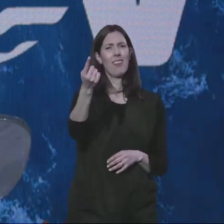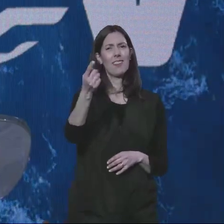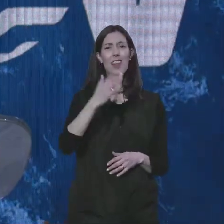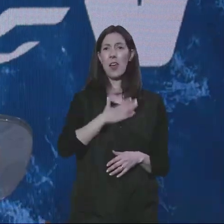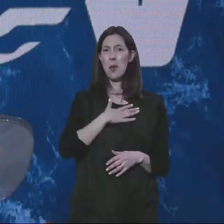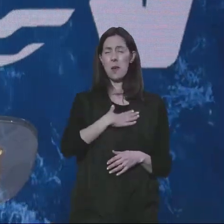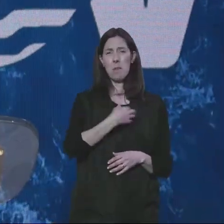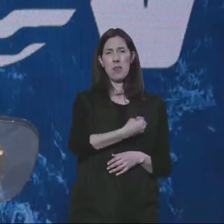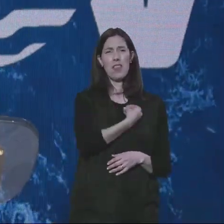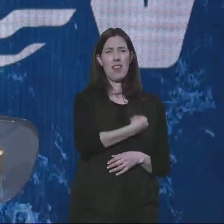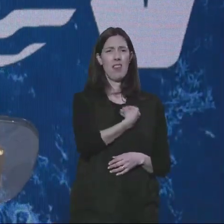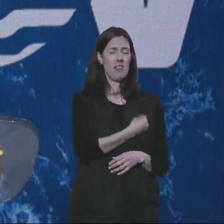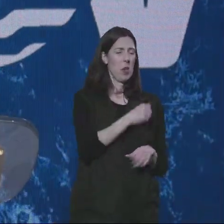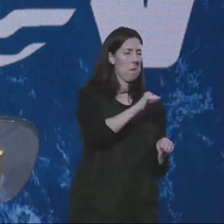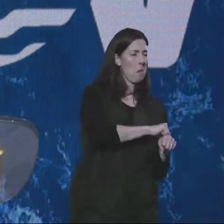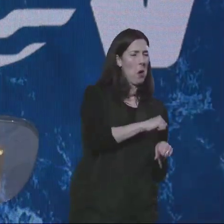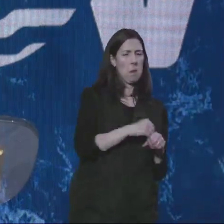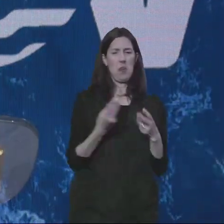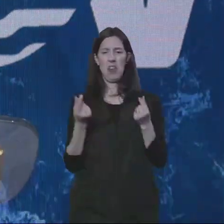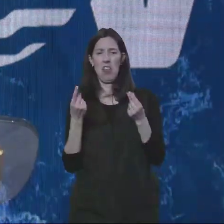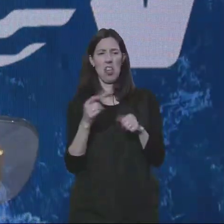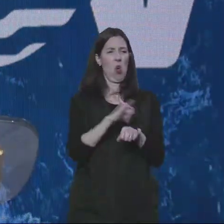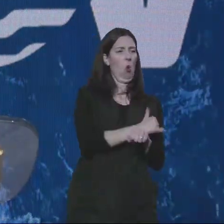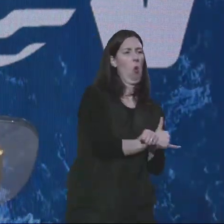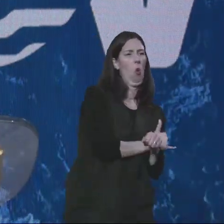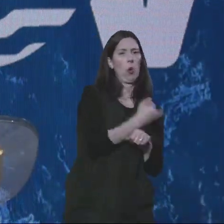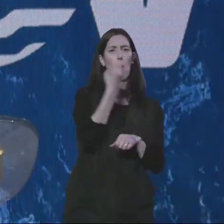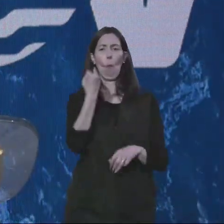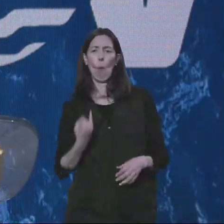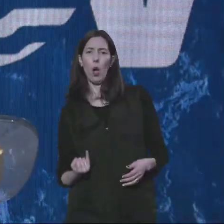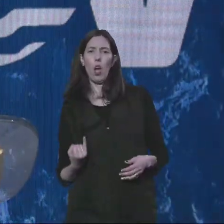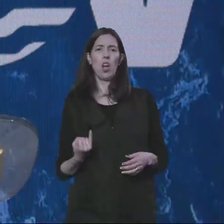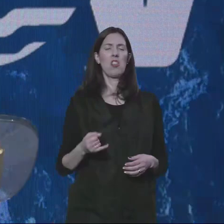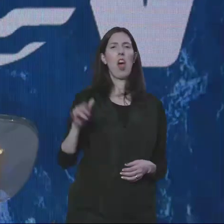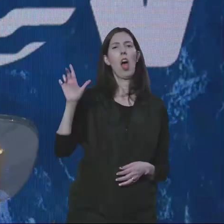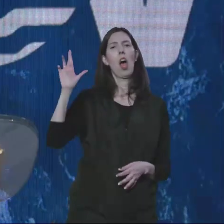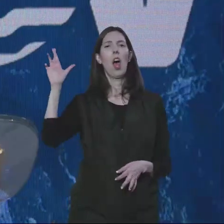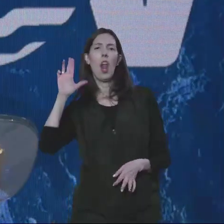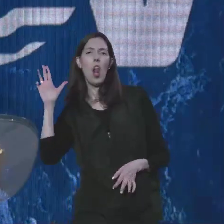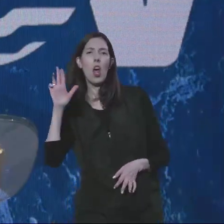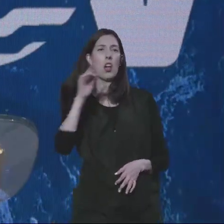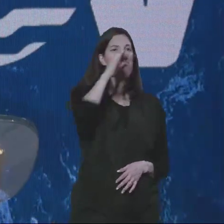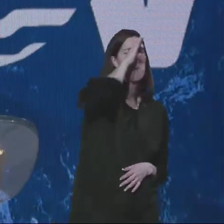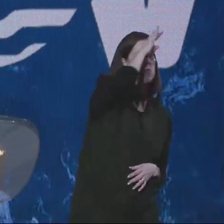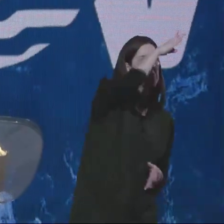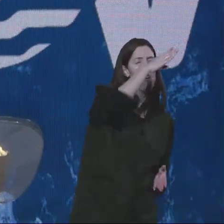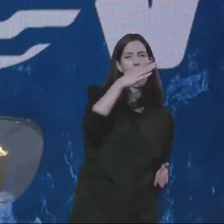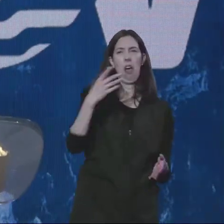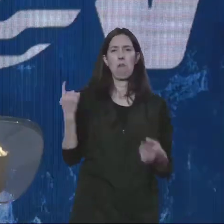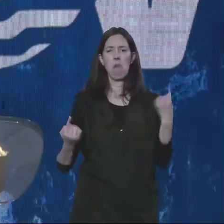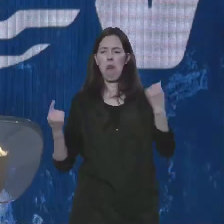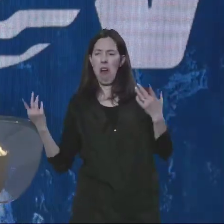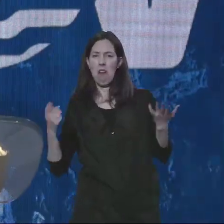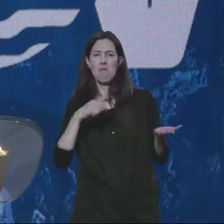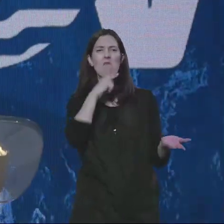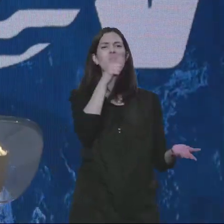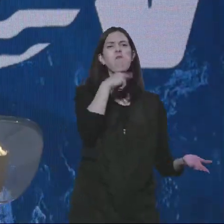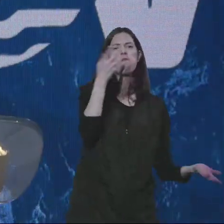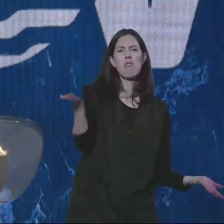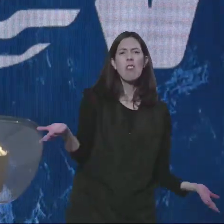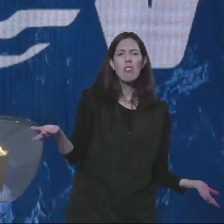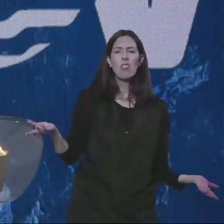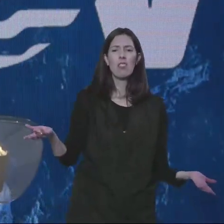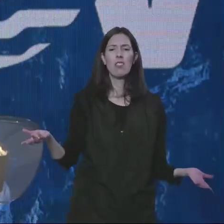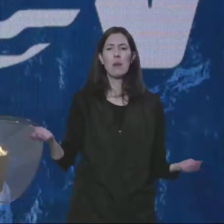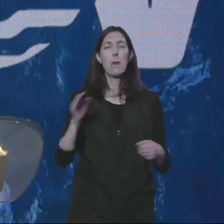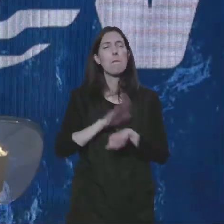Não importa se eu sou pobre, se rico, gordo, magro, se eu votei no Lula, se eu votei no Bolsonaro. O que